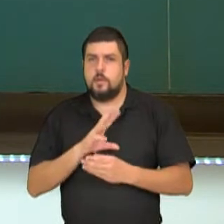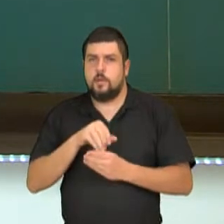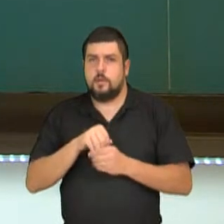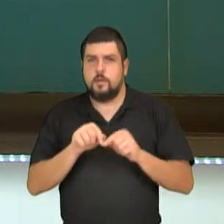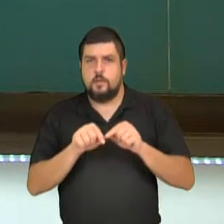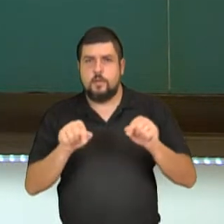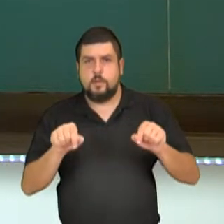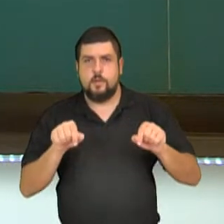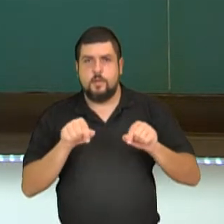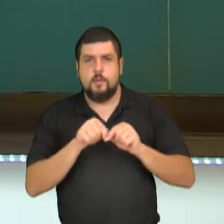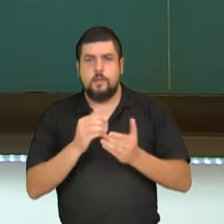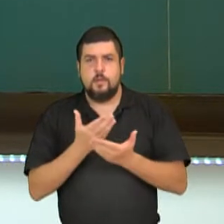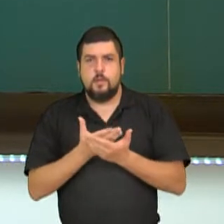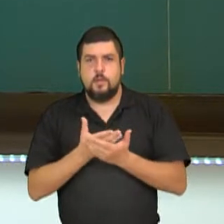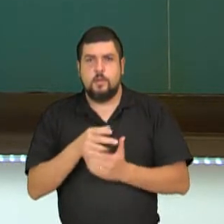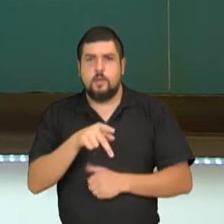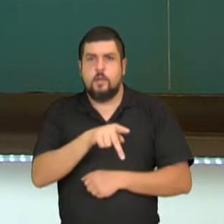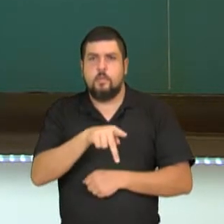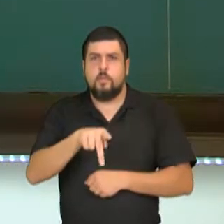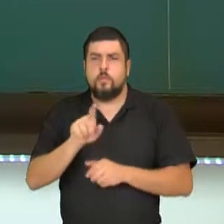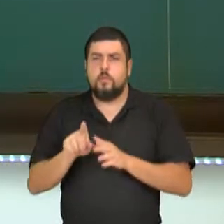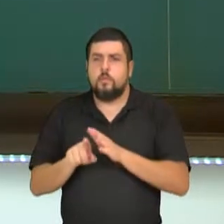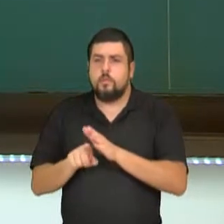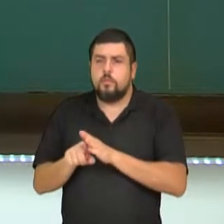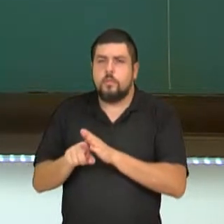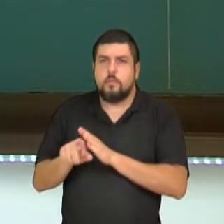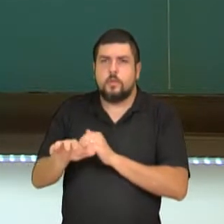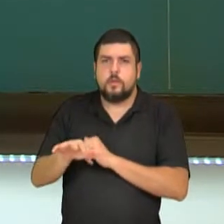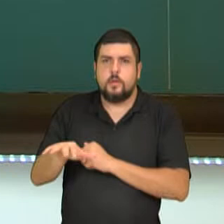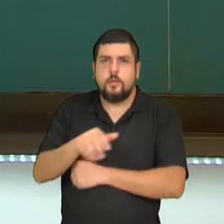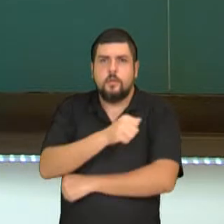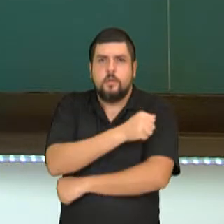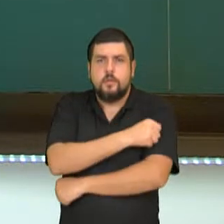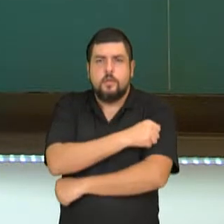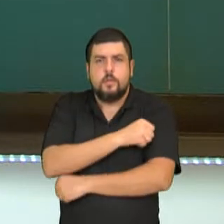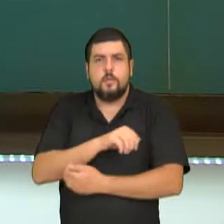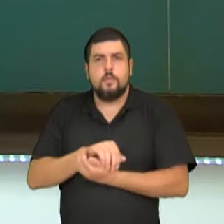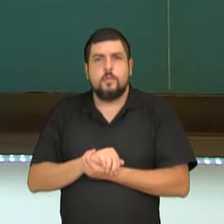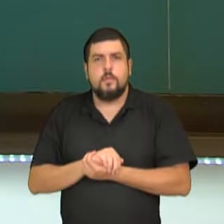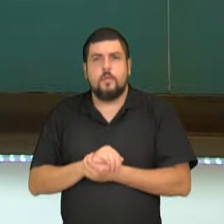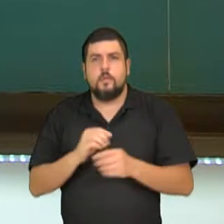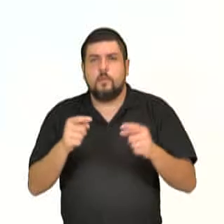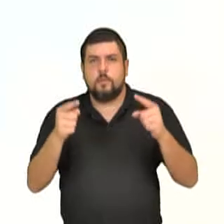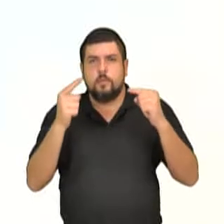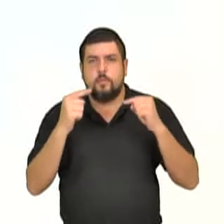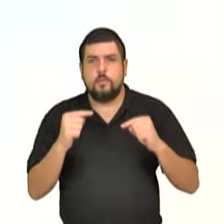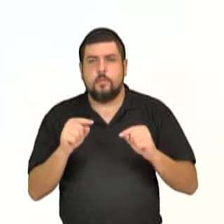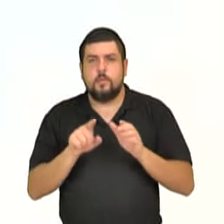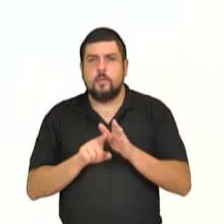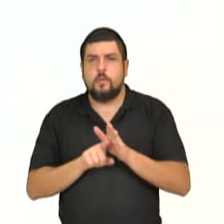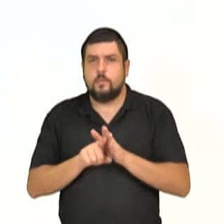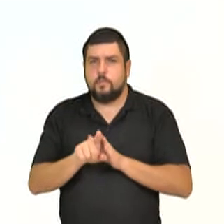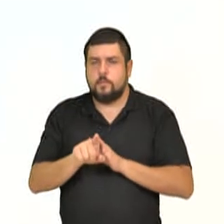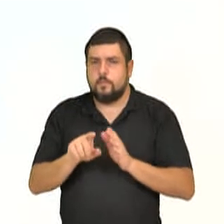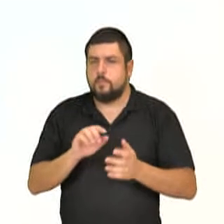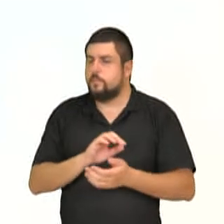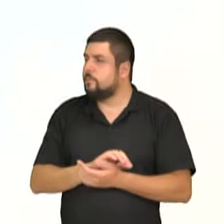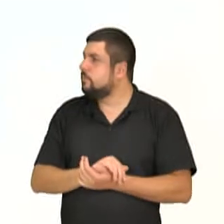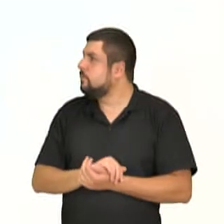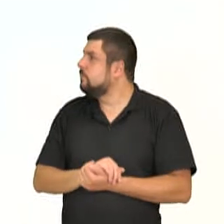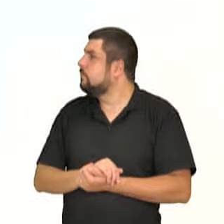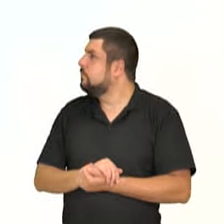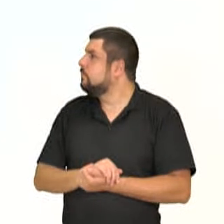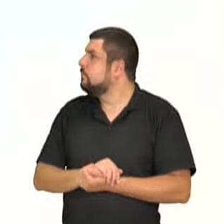professora fazendo algumas perguntas aos alunos. E agora nós temos a perguntinha aqui. Qual é o